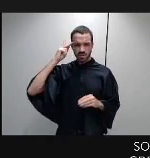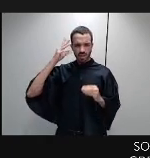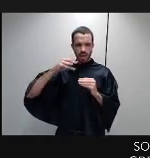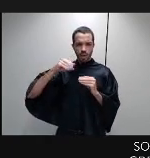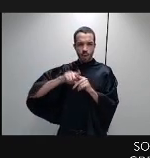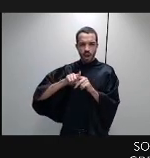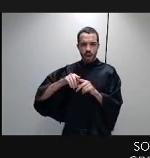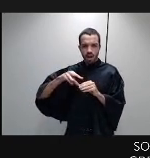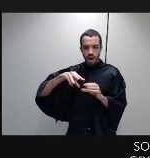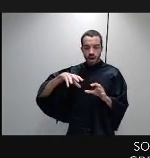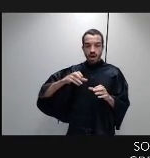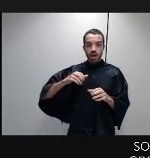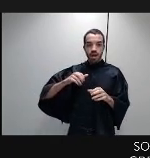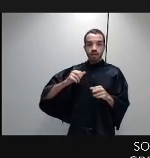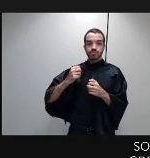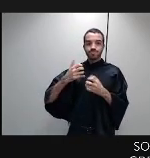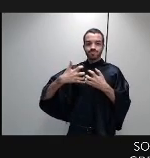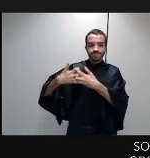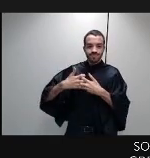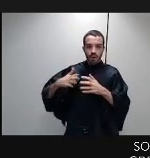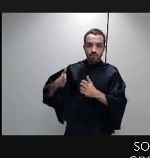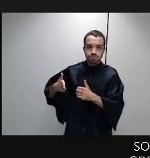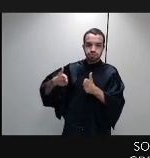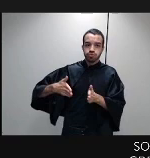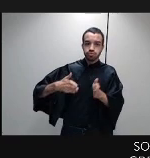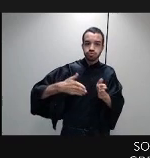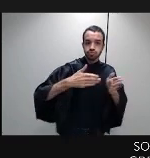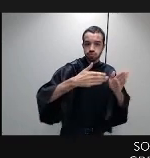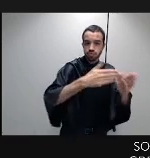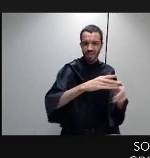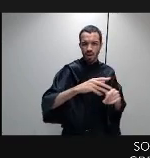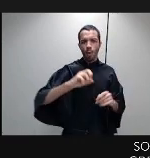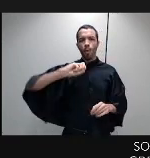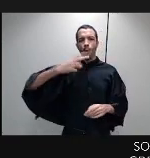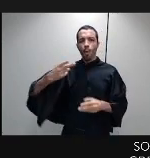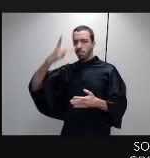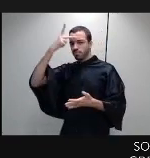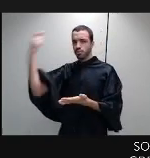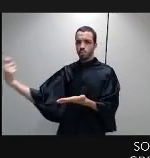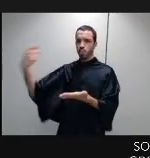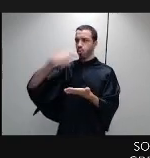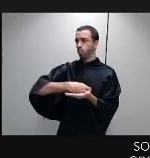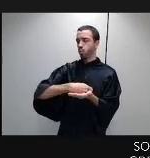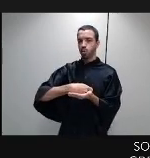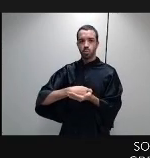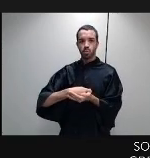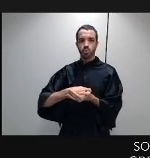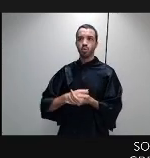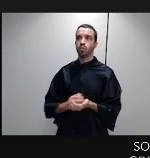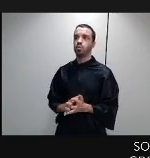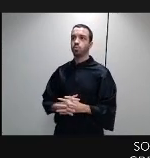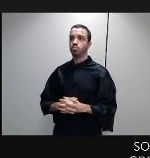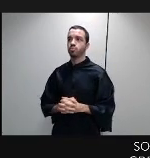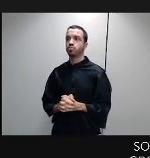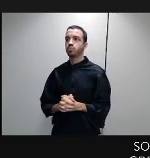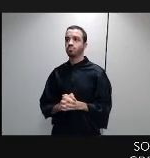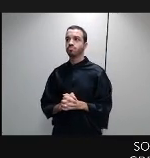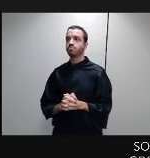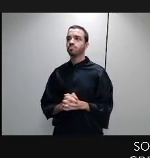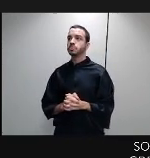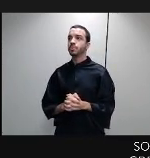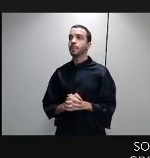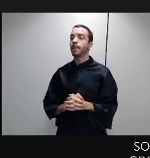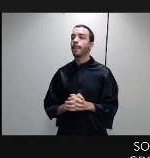e hoje absolutamente eu até acredito que Alô resolvi